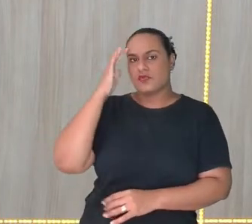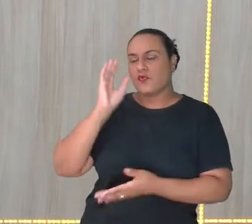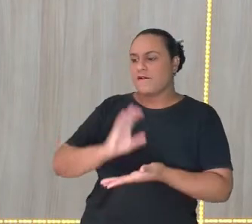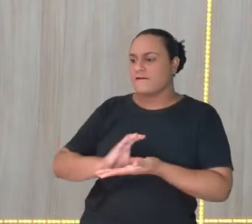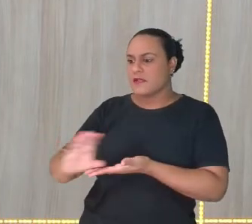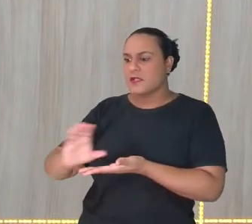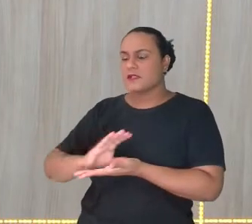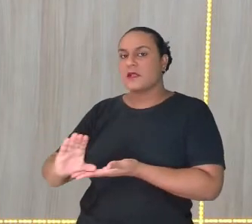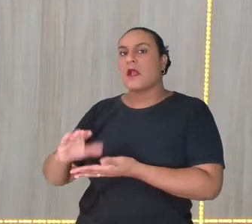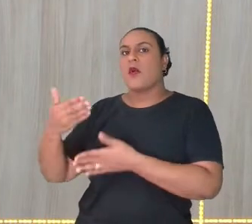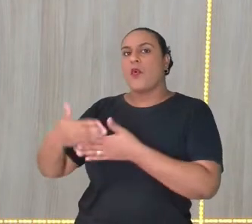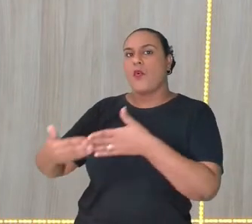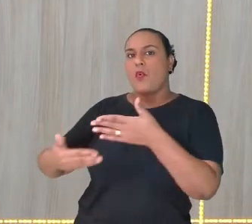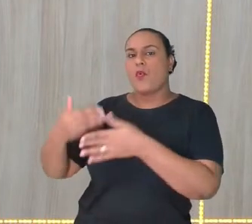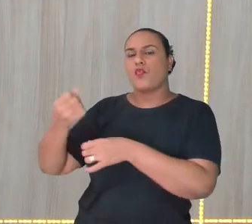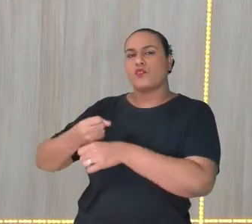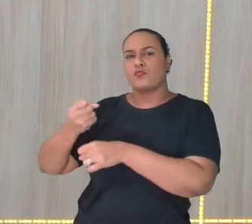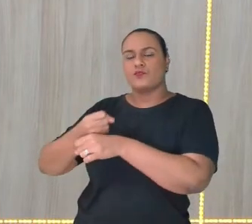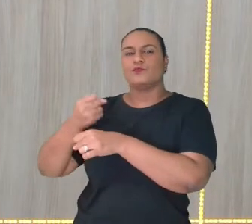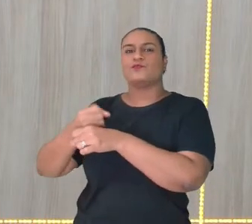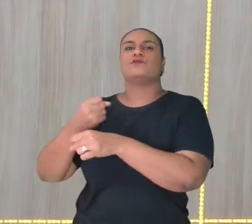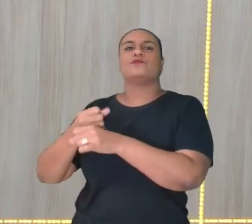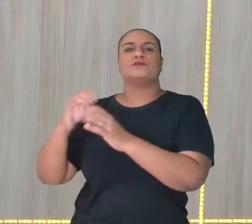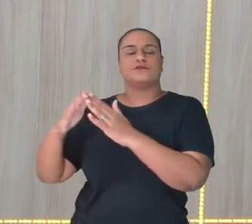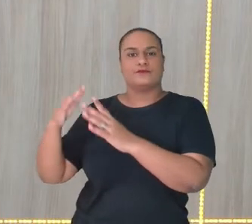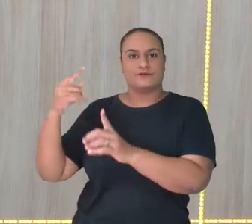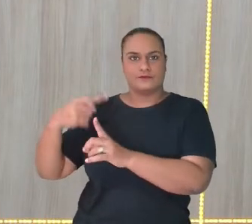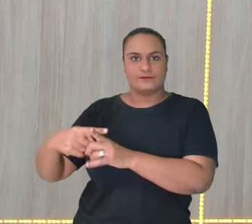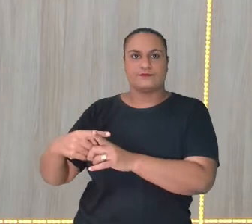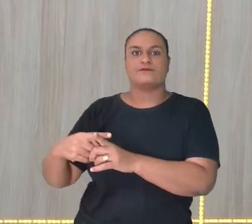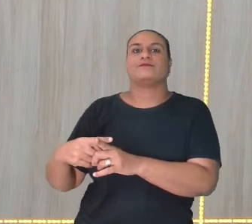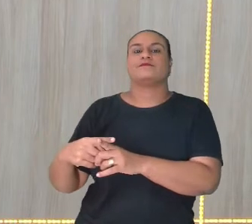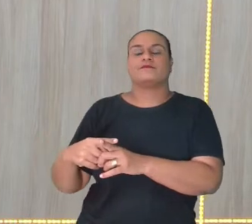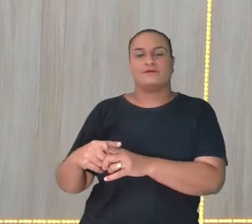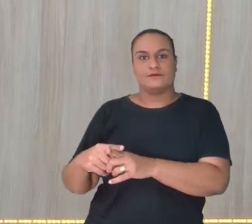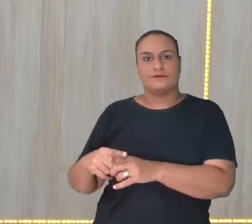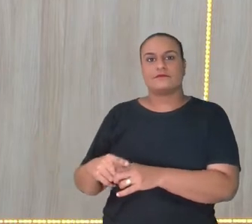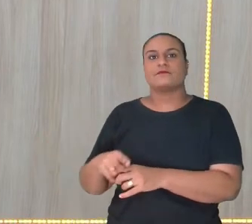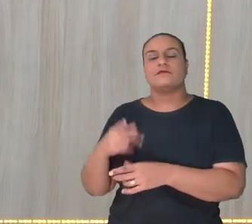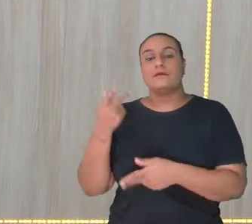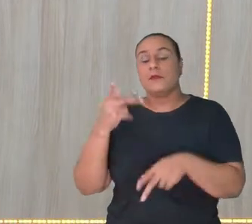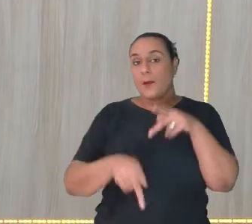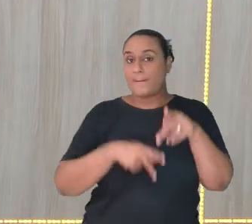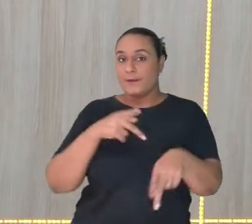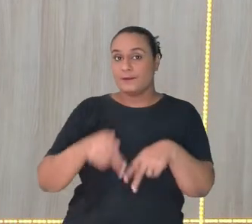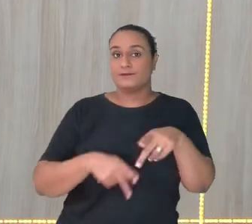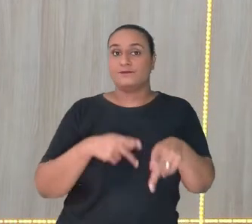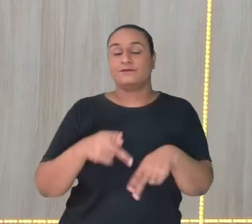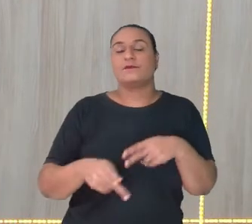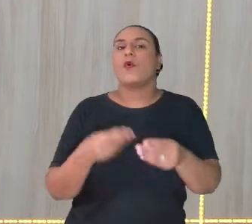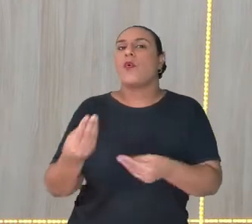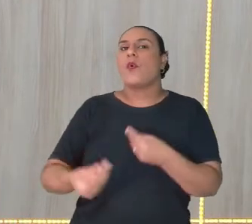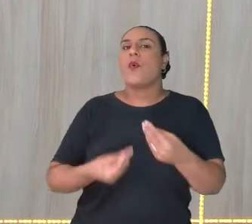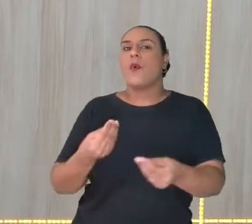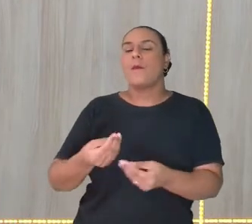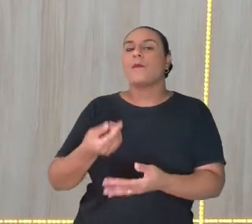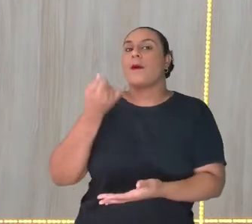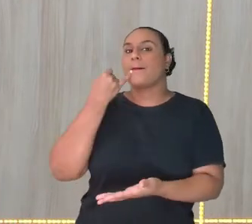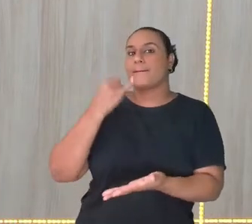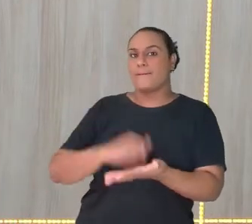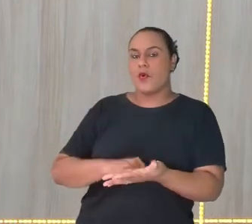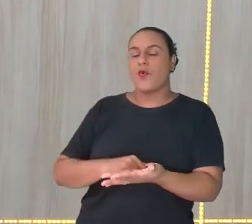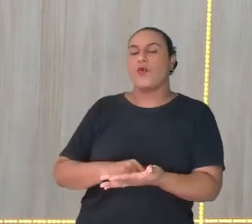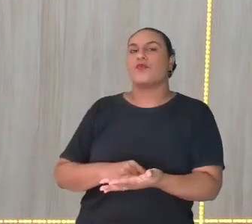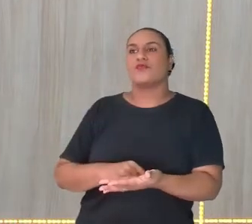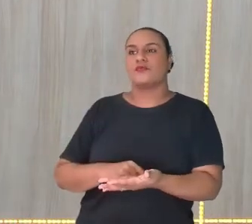dessa capela, né, ou dessa obra na igreja? Da igreja, né? O povo, por meio de tributos. Então,